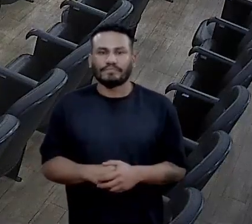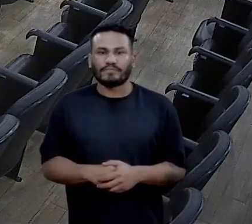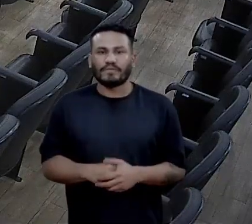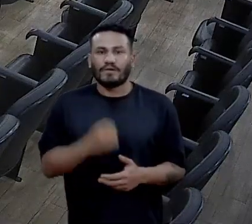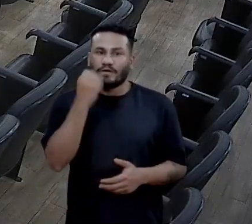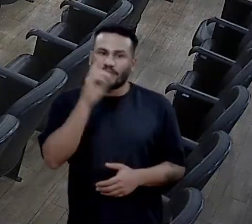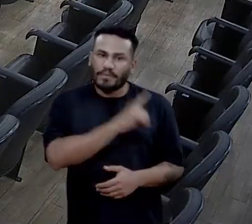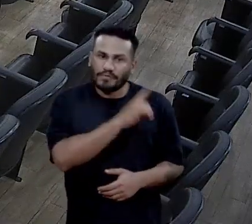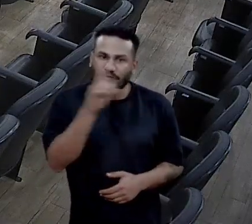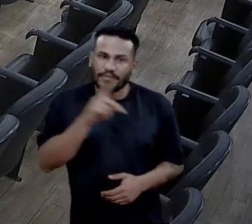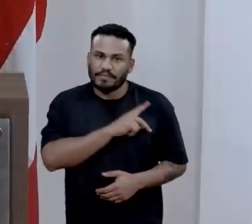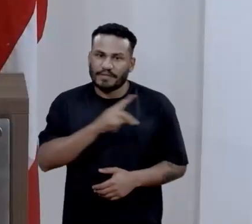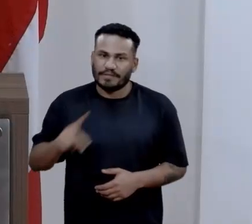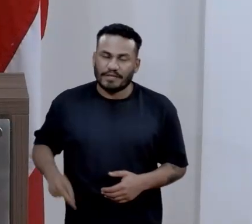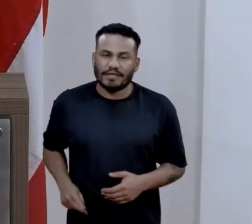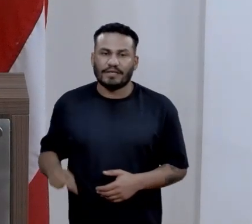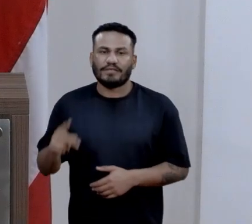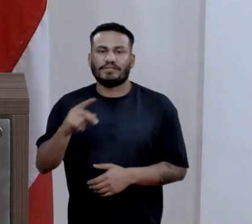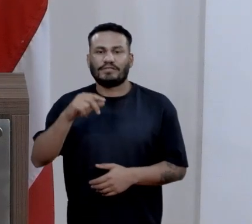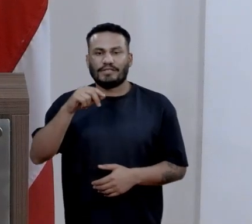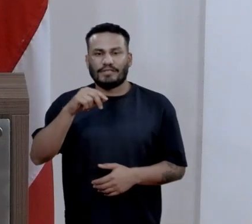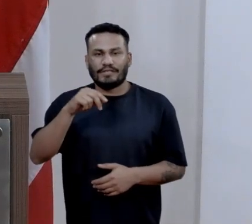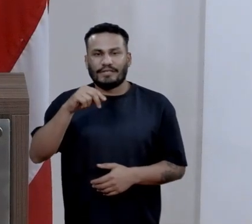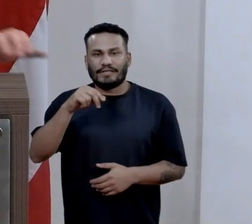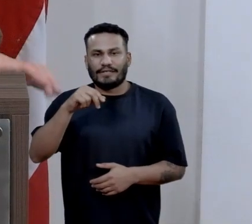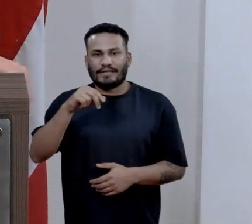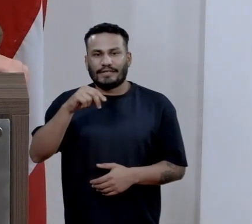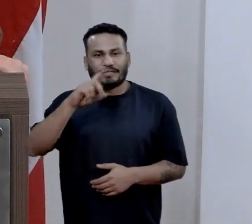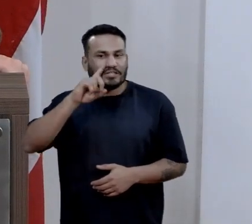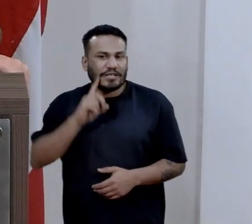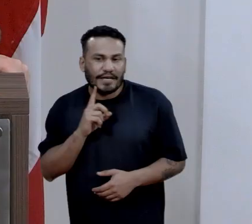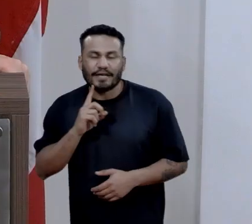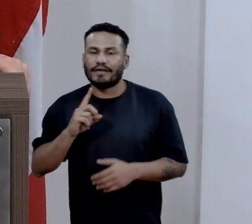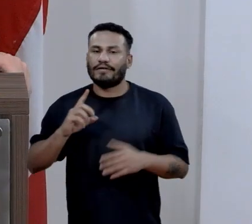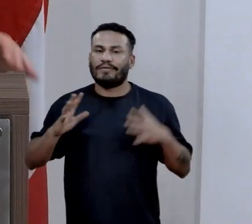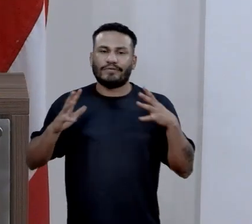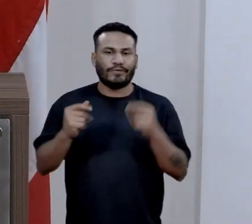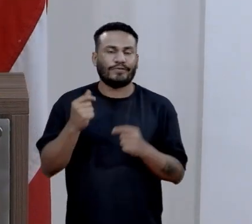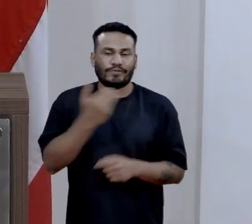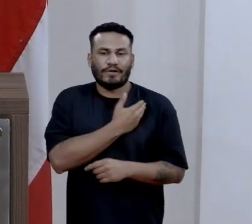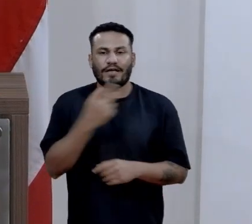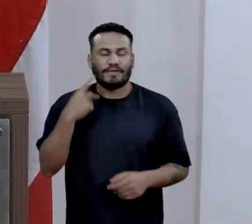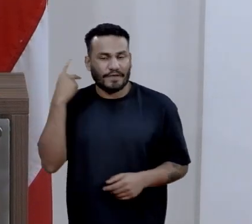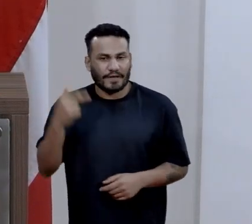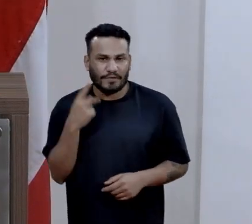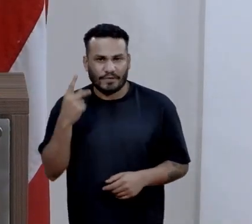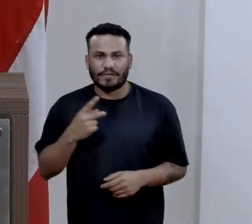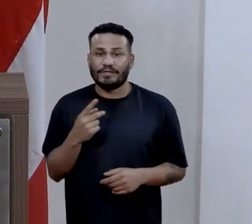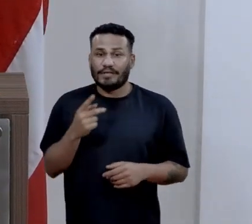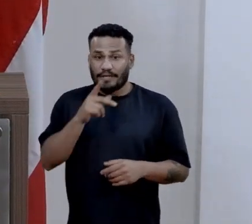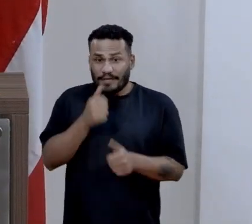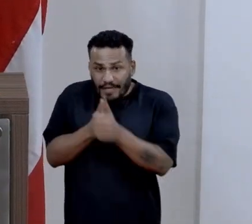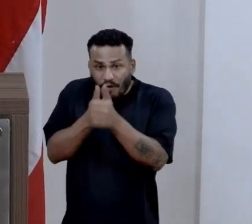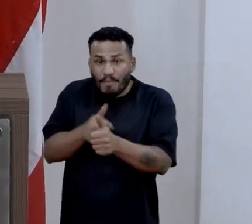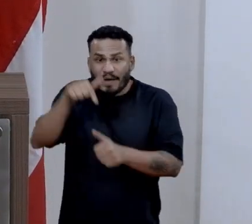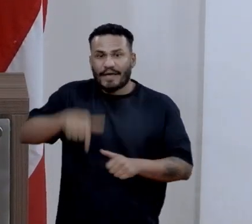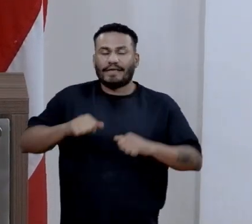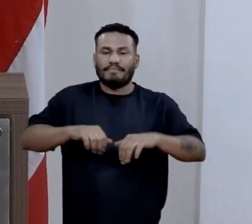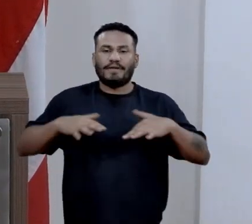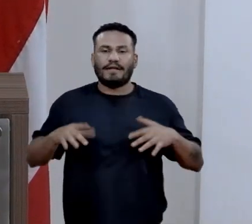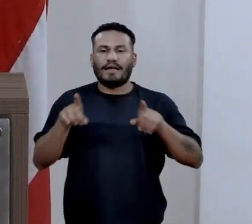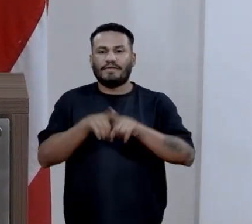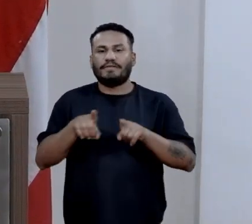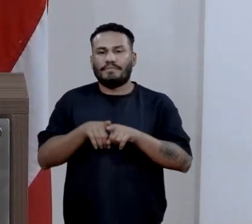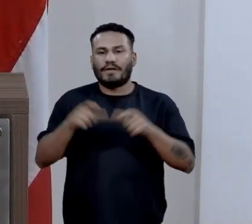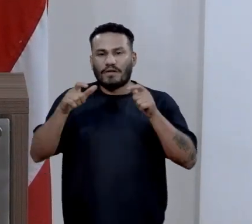Bom dia, presidente, vereador Nazato, que preside os trabalhos nessa manhã. Bom dia aos colegas vereadores, vereadoras, ao público que nos acompanha aqui no plenário e também